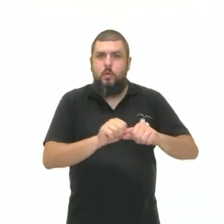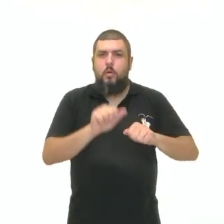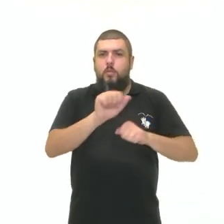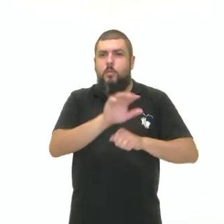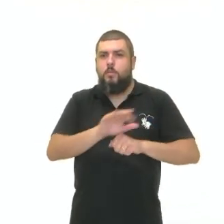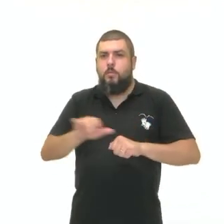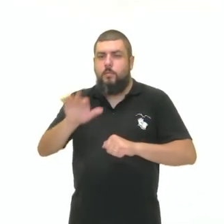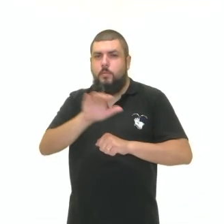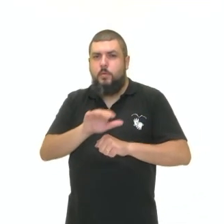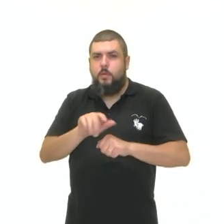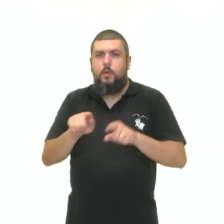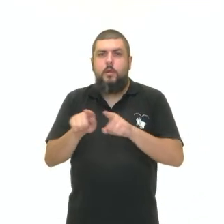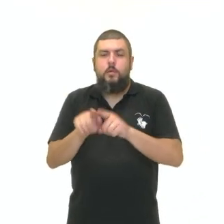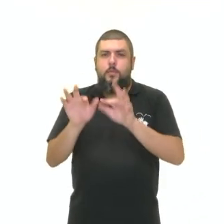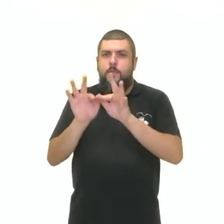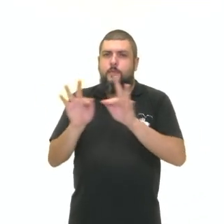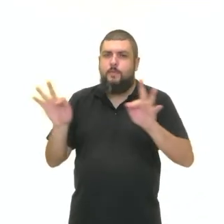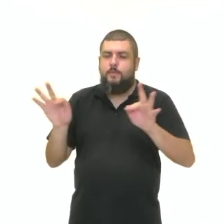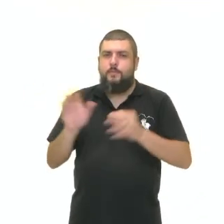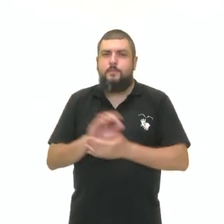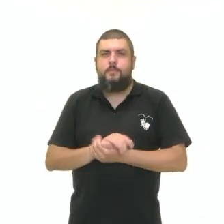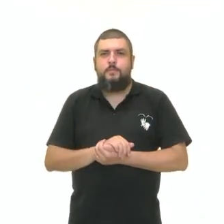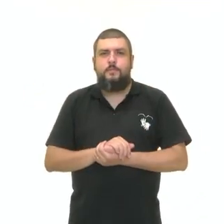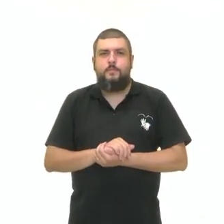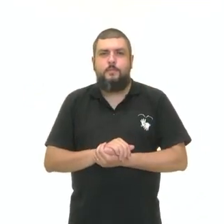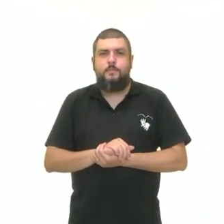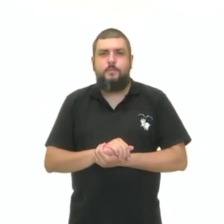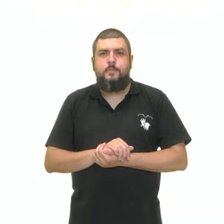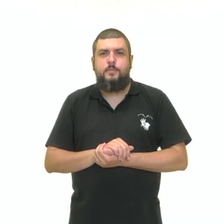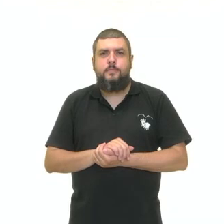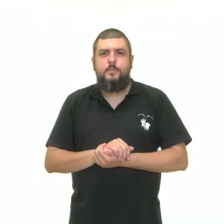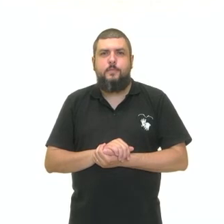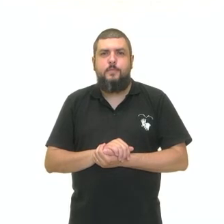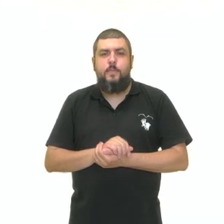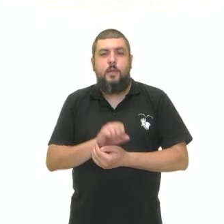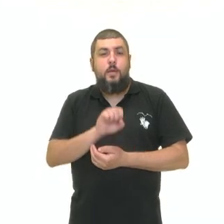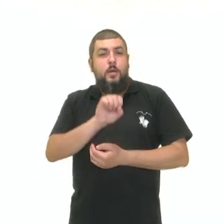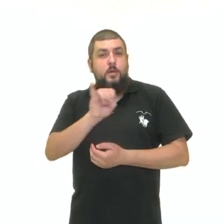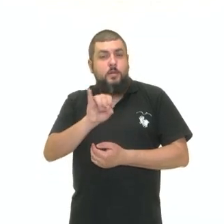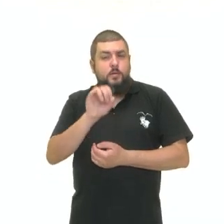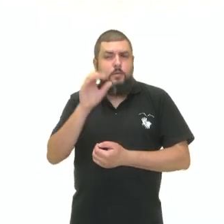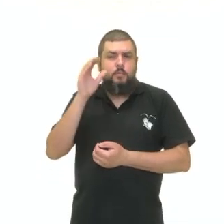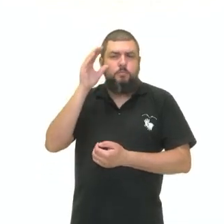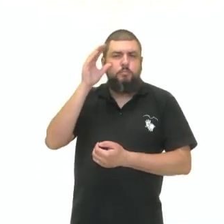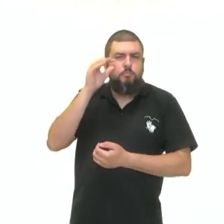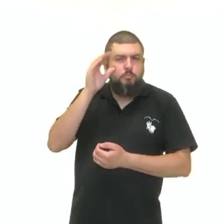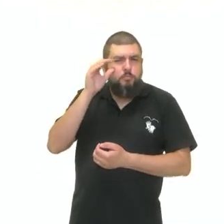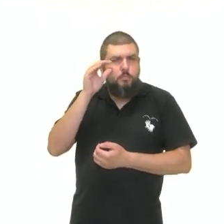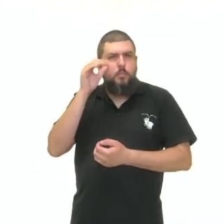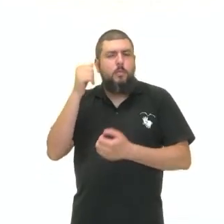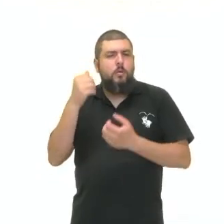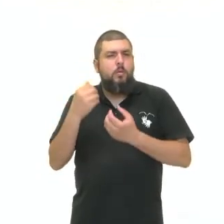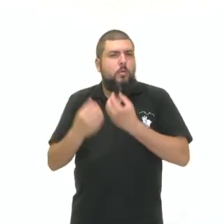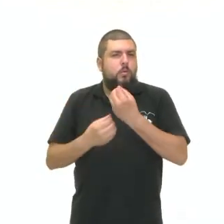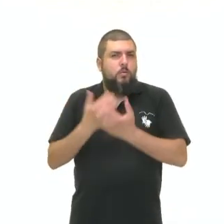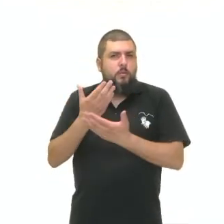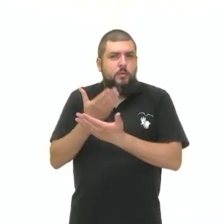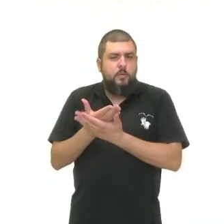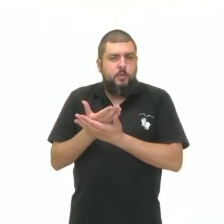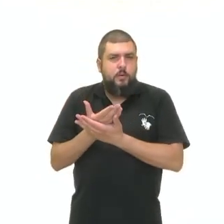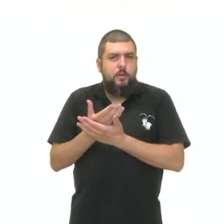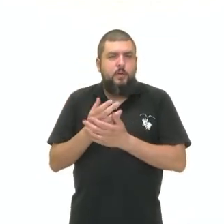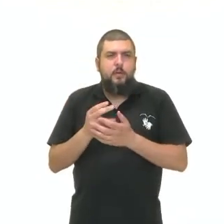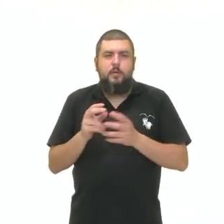e o jogo de frases. Se você quiser saber um pouquinho mais sobre este tema, nós